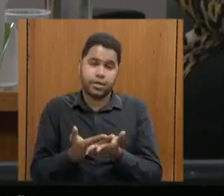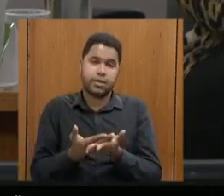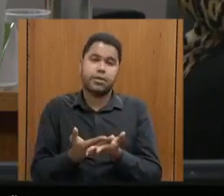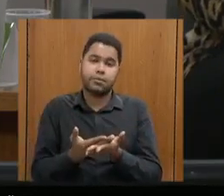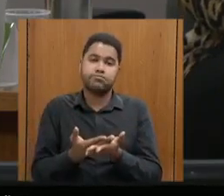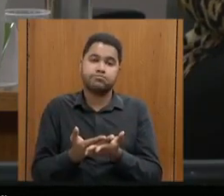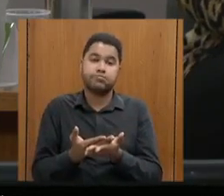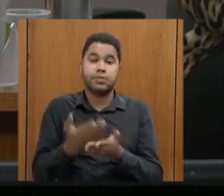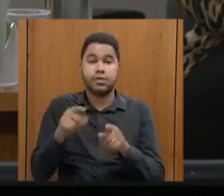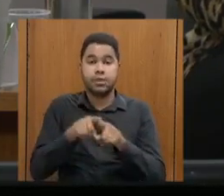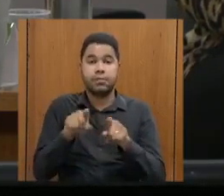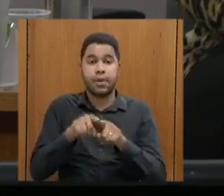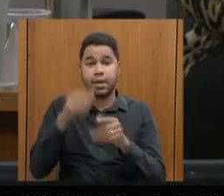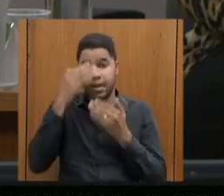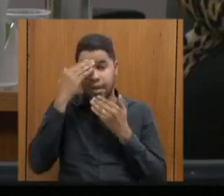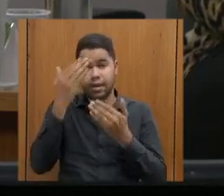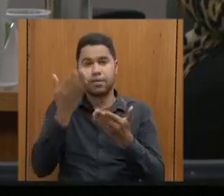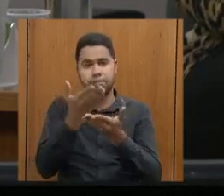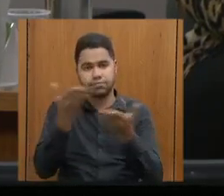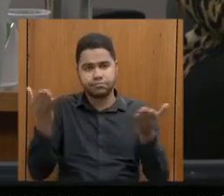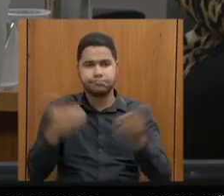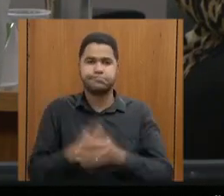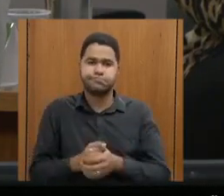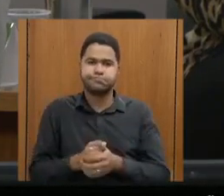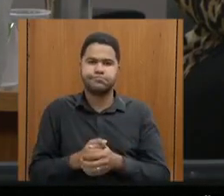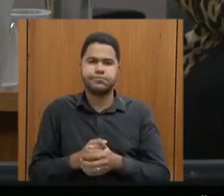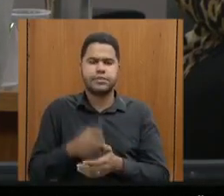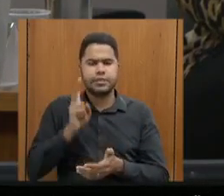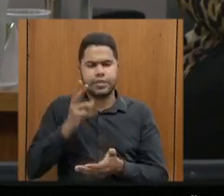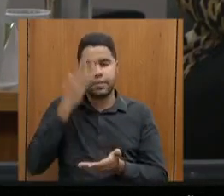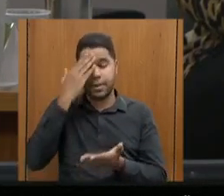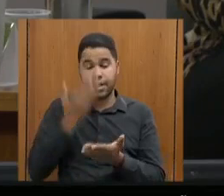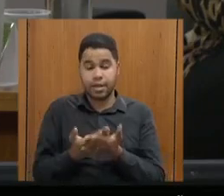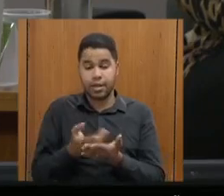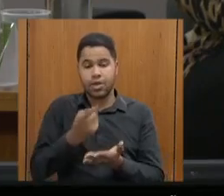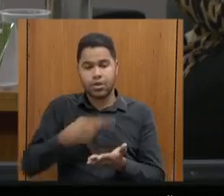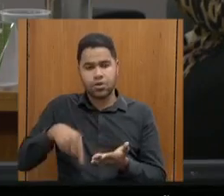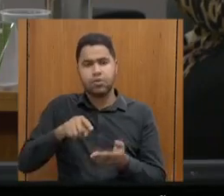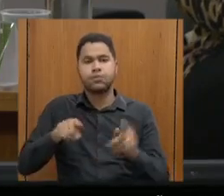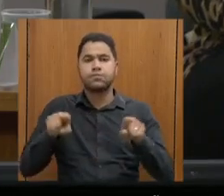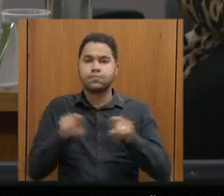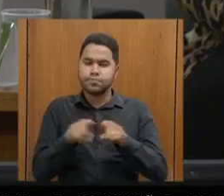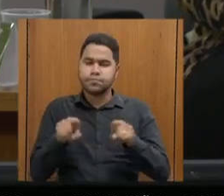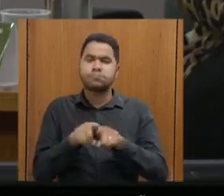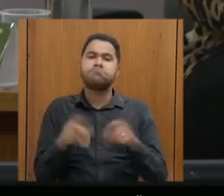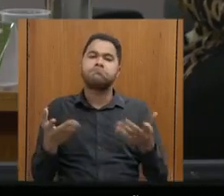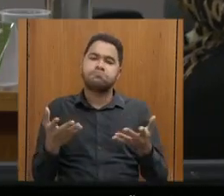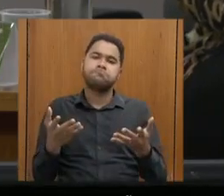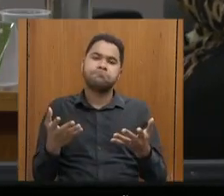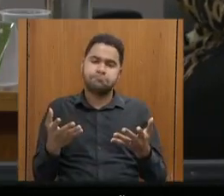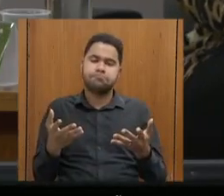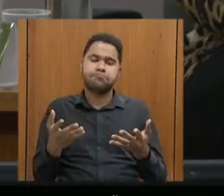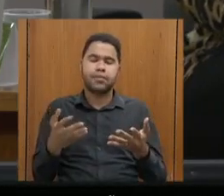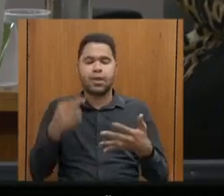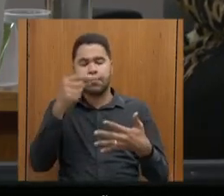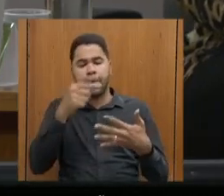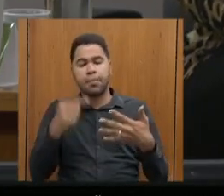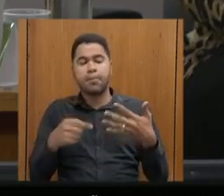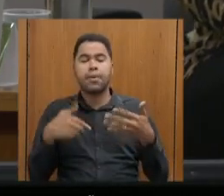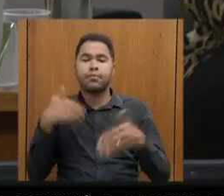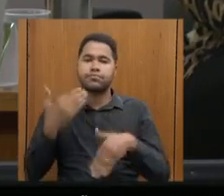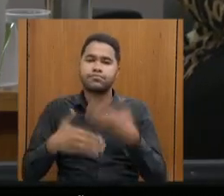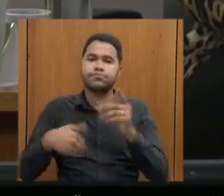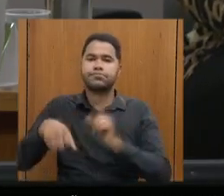o Senhor tem dado ao desenvolvimento econômico por ter acreditado que nele é também um dos pilares para o desenvolvimento